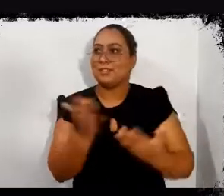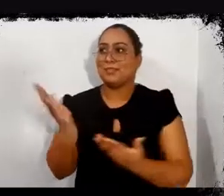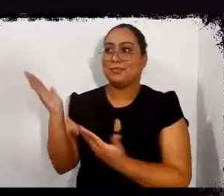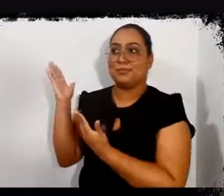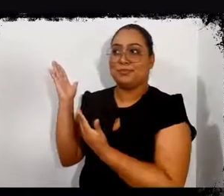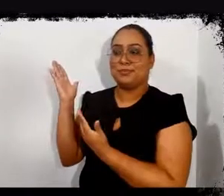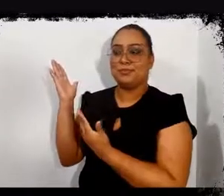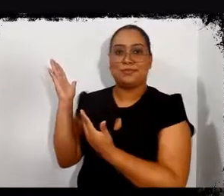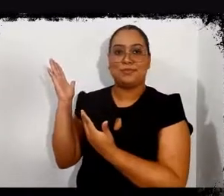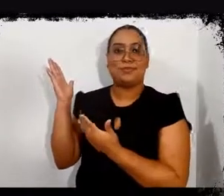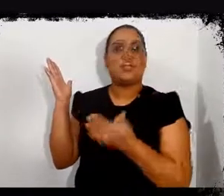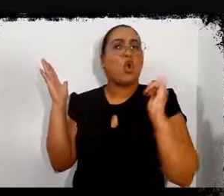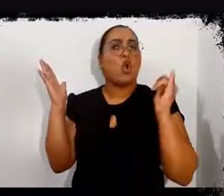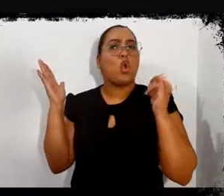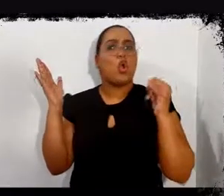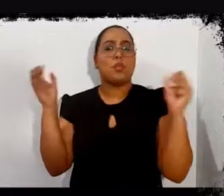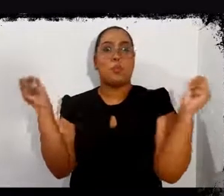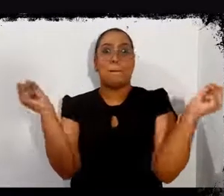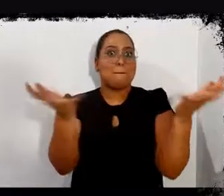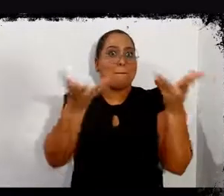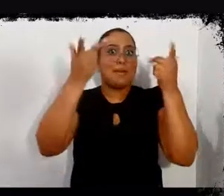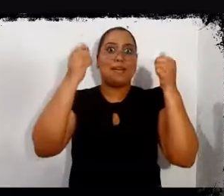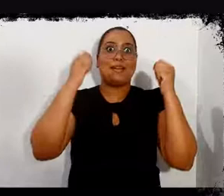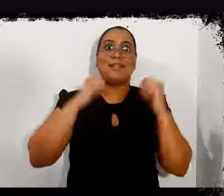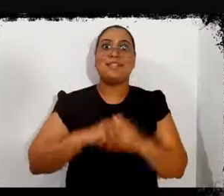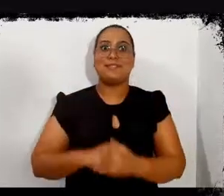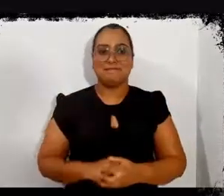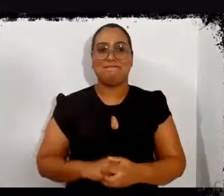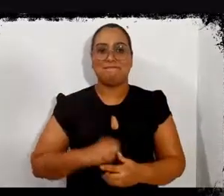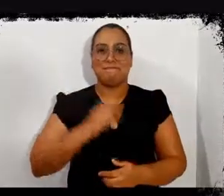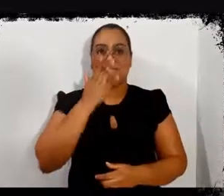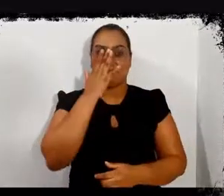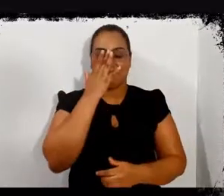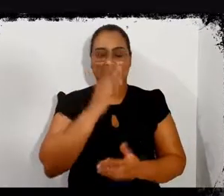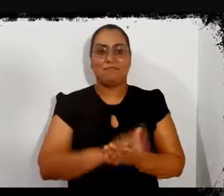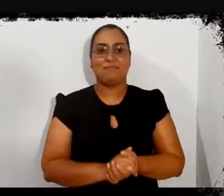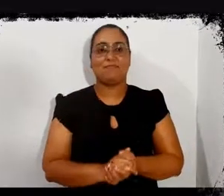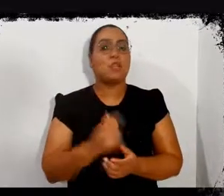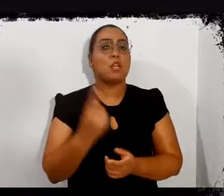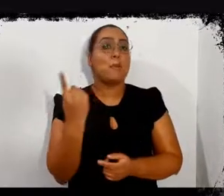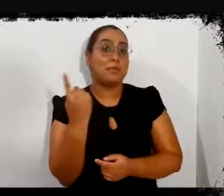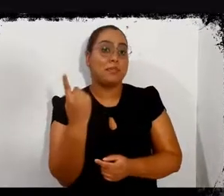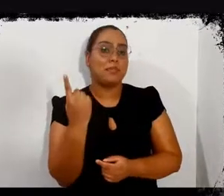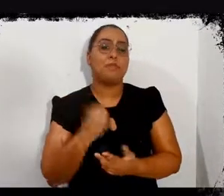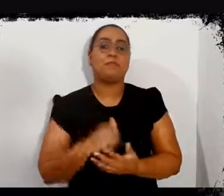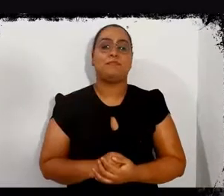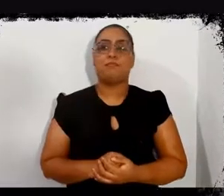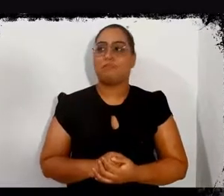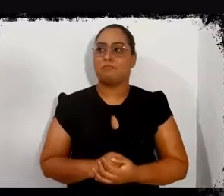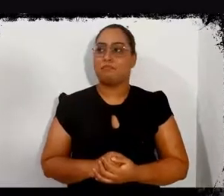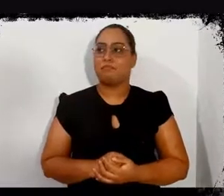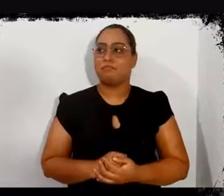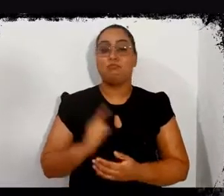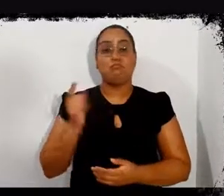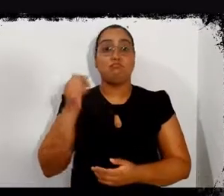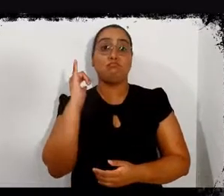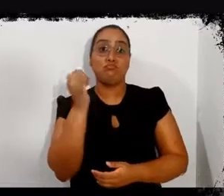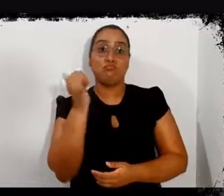as funções das personagens. Então, as funções são constantes. E são